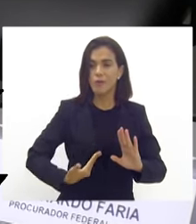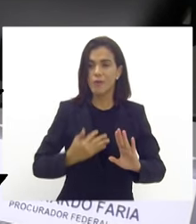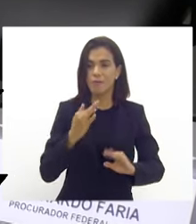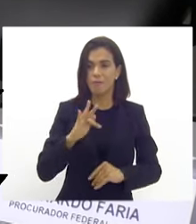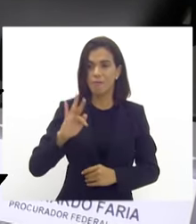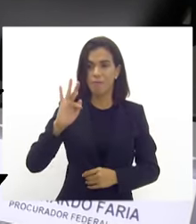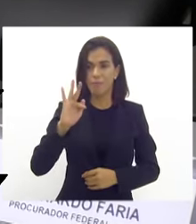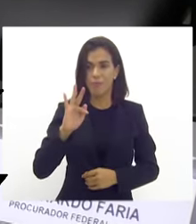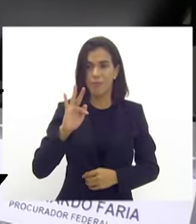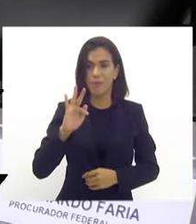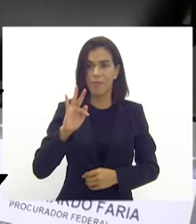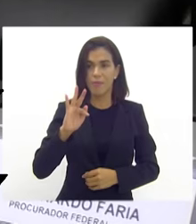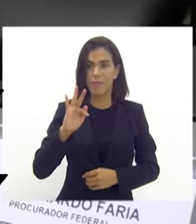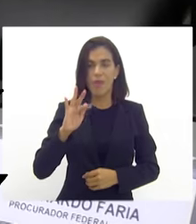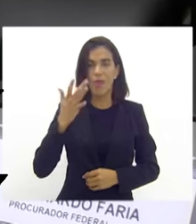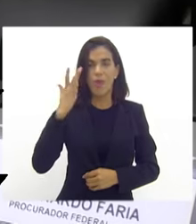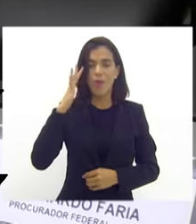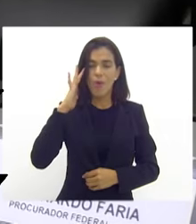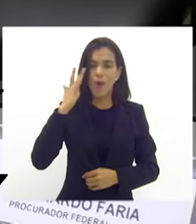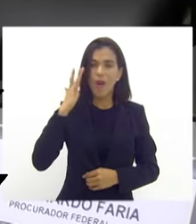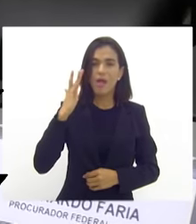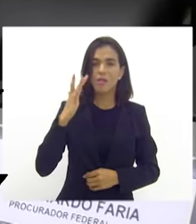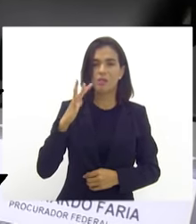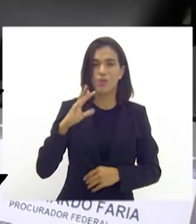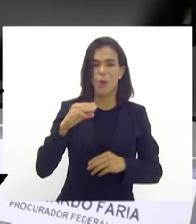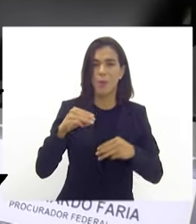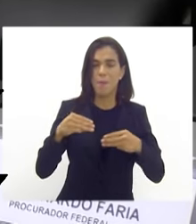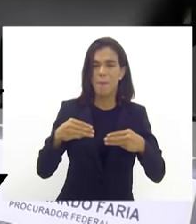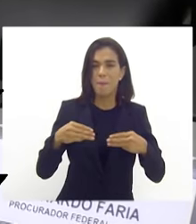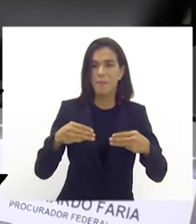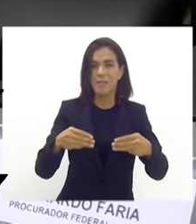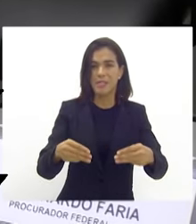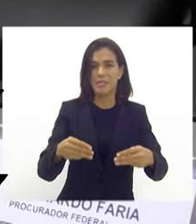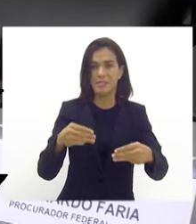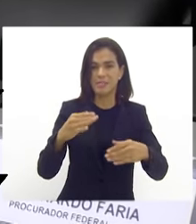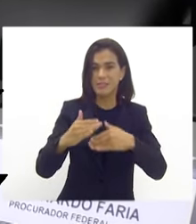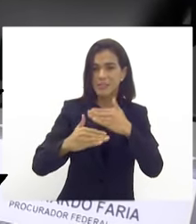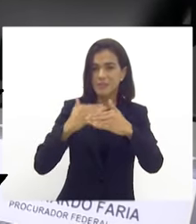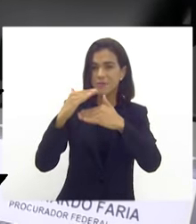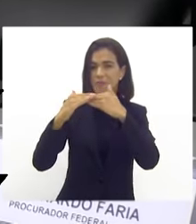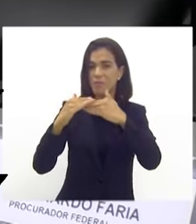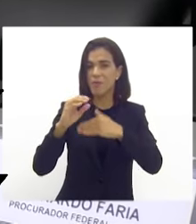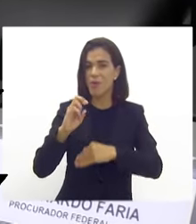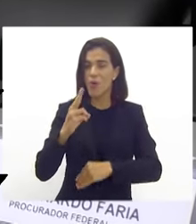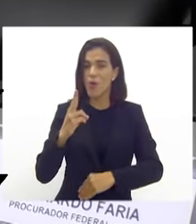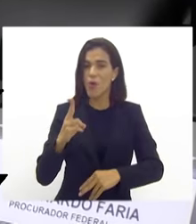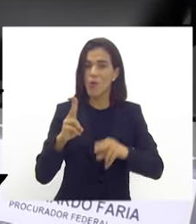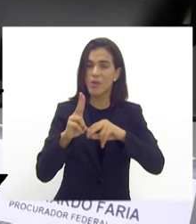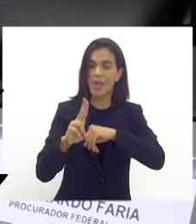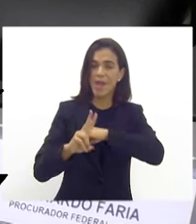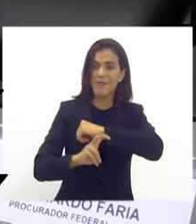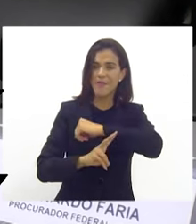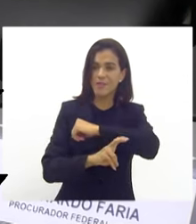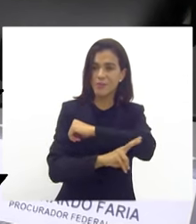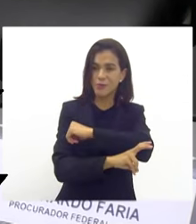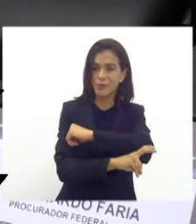do ministério eu não me lembro se desenvolvimento de infraestrutura eh aprovou uma